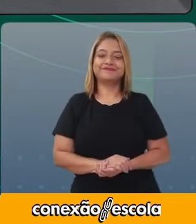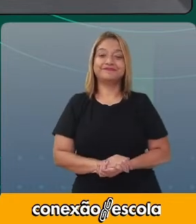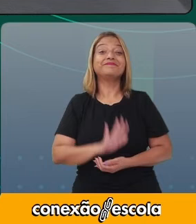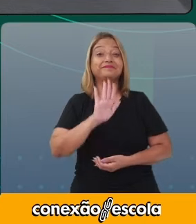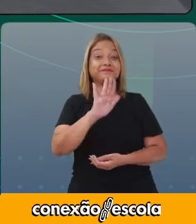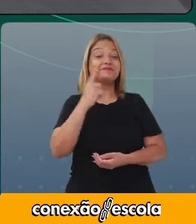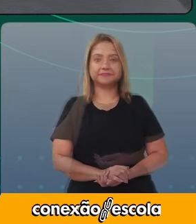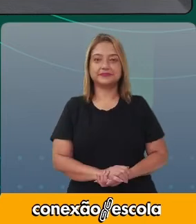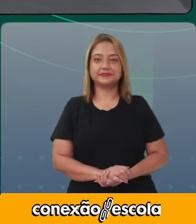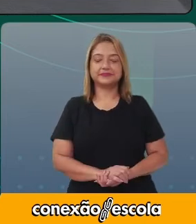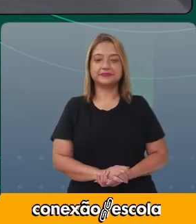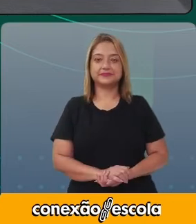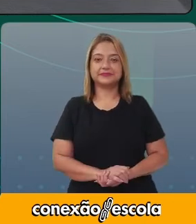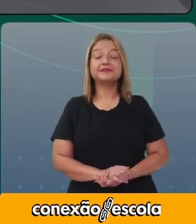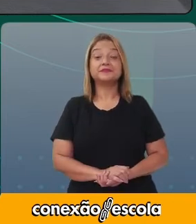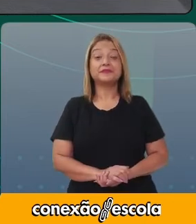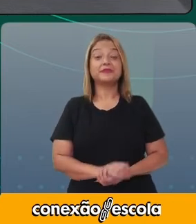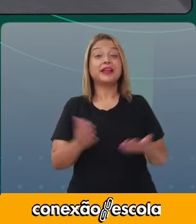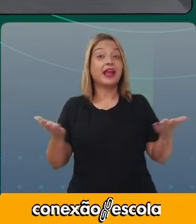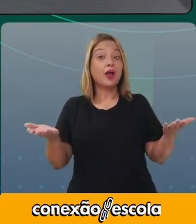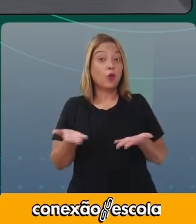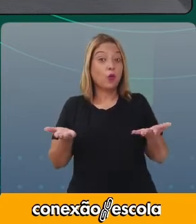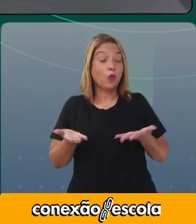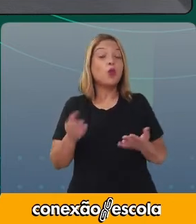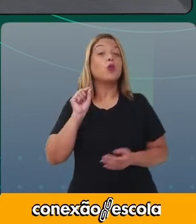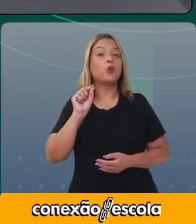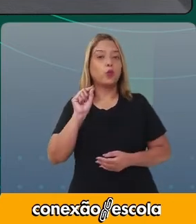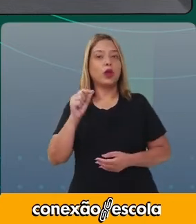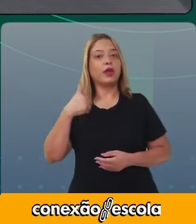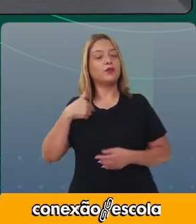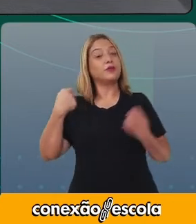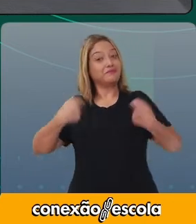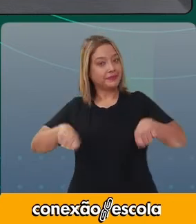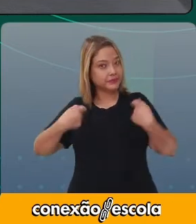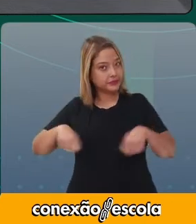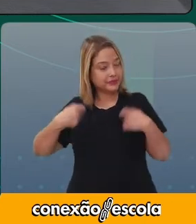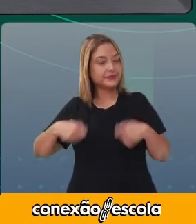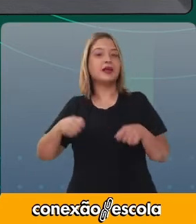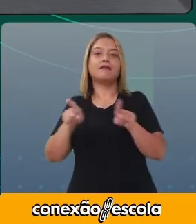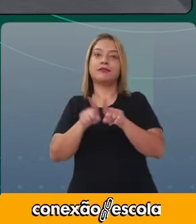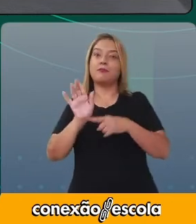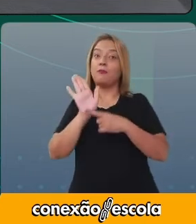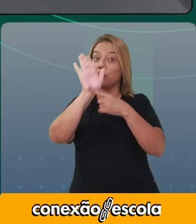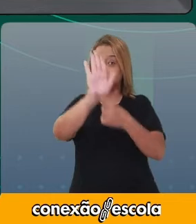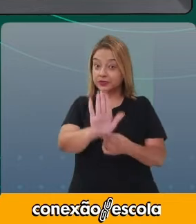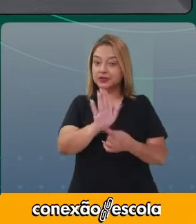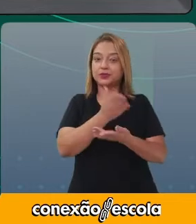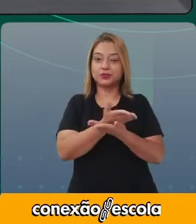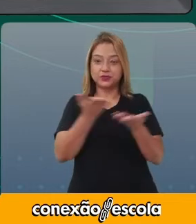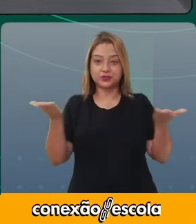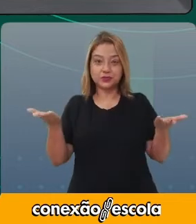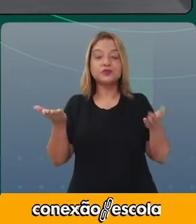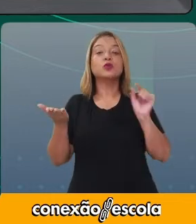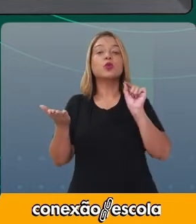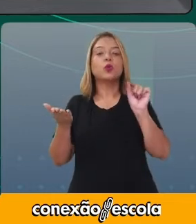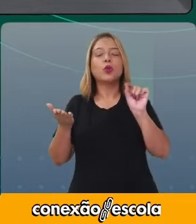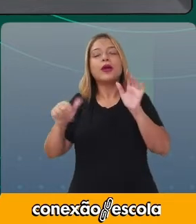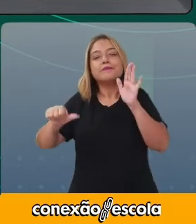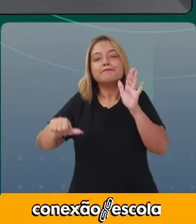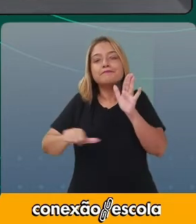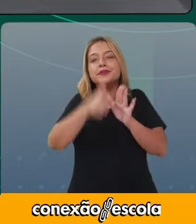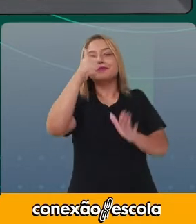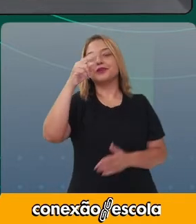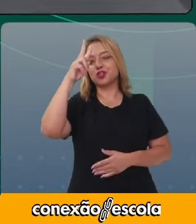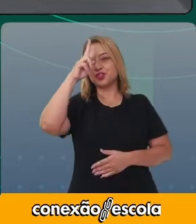E olha só, e eu não podia deixar de trazer para vocês a primeira